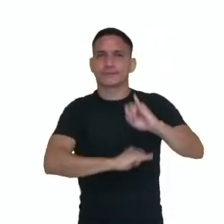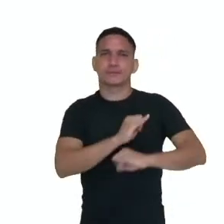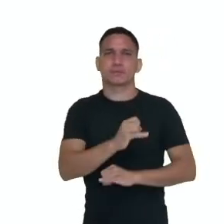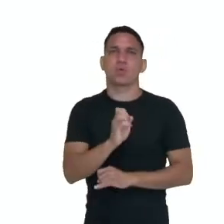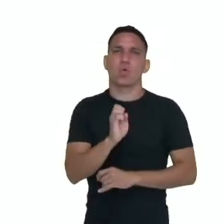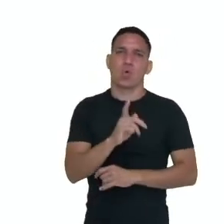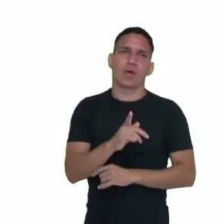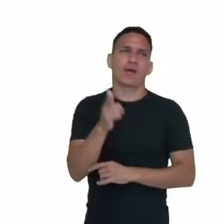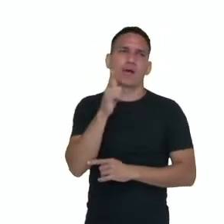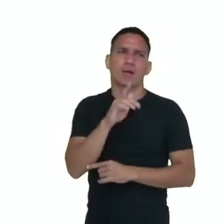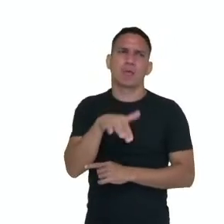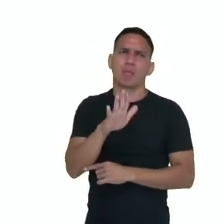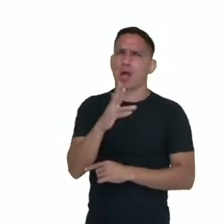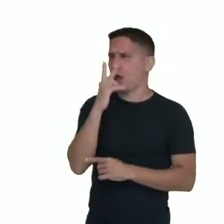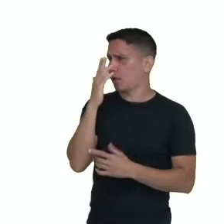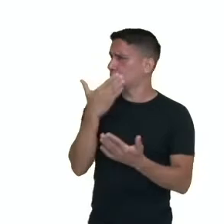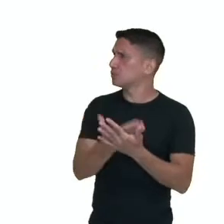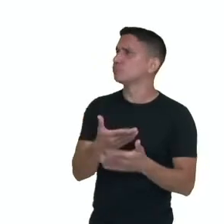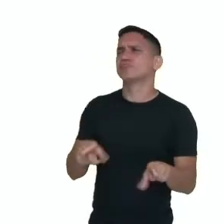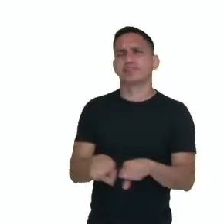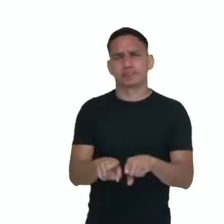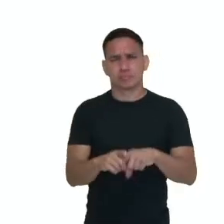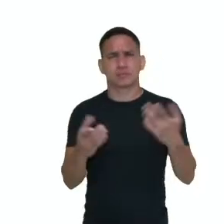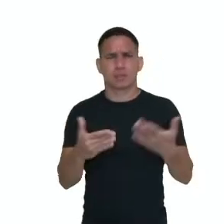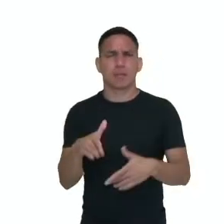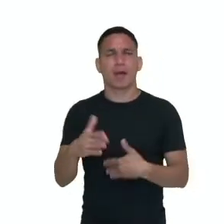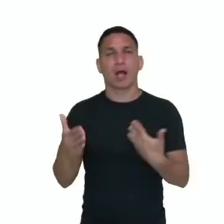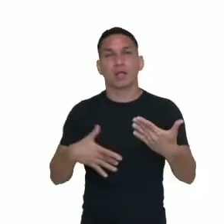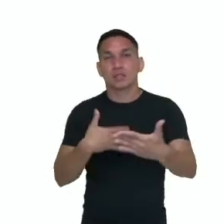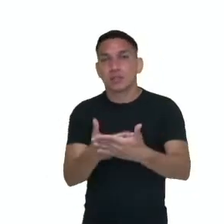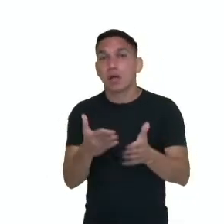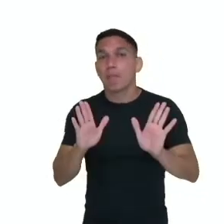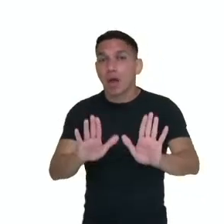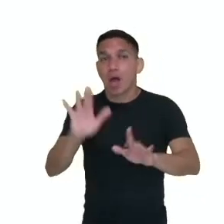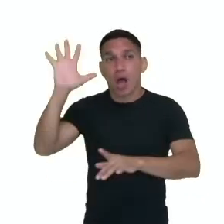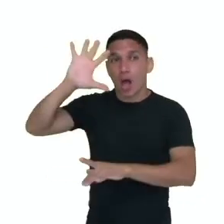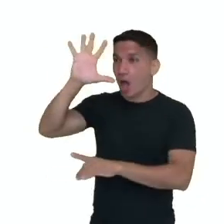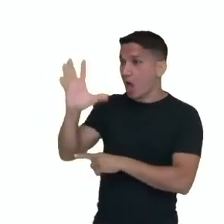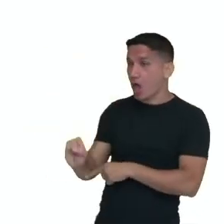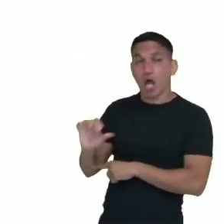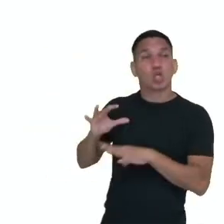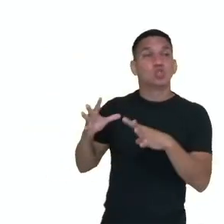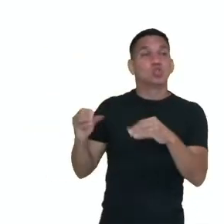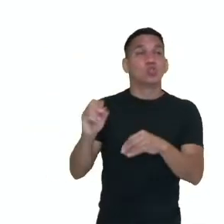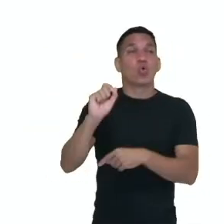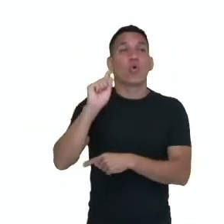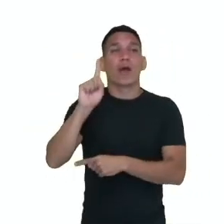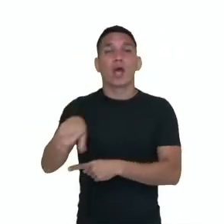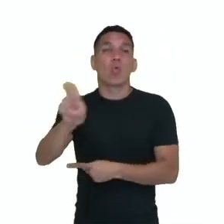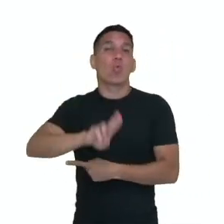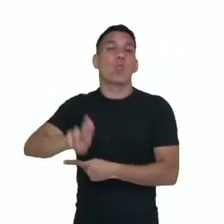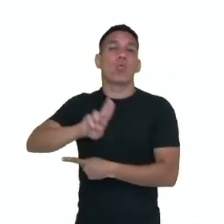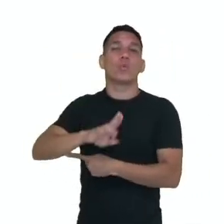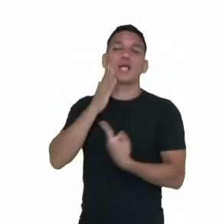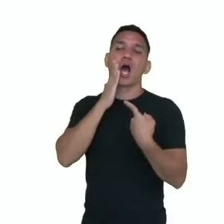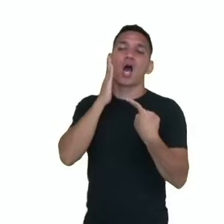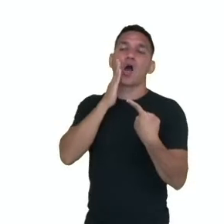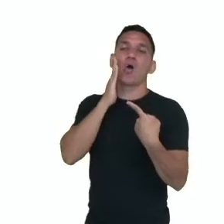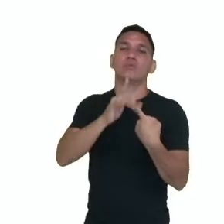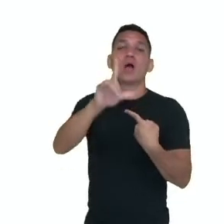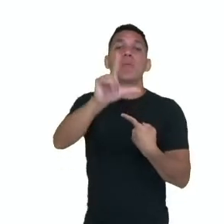muito mais aproximadamente aí, né, atualmente. Mas a África, de um modo geral, ó, tudo que está aqui em tons de azul é menos